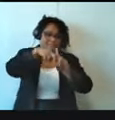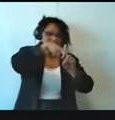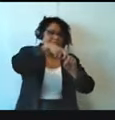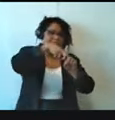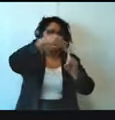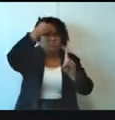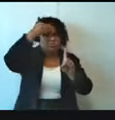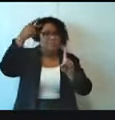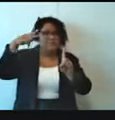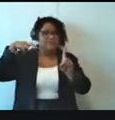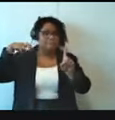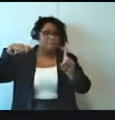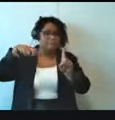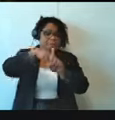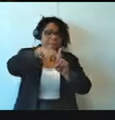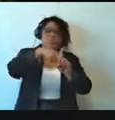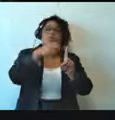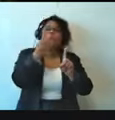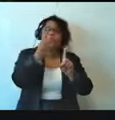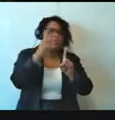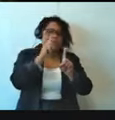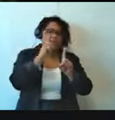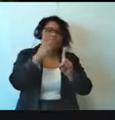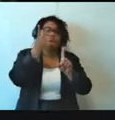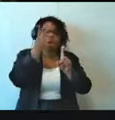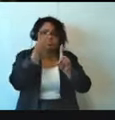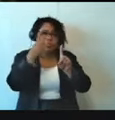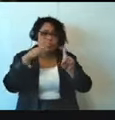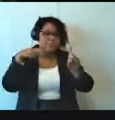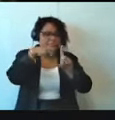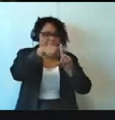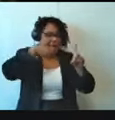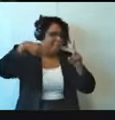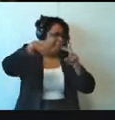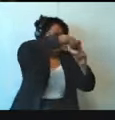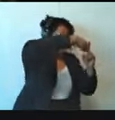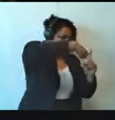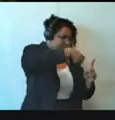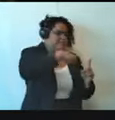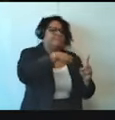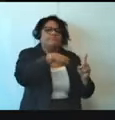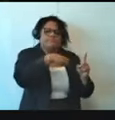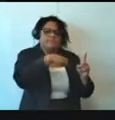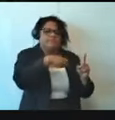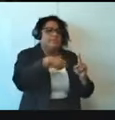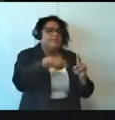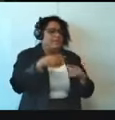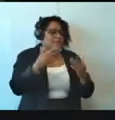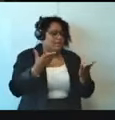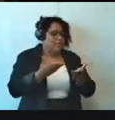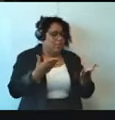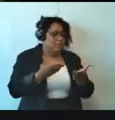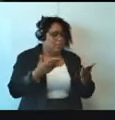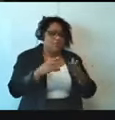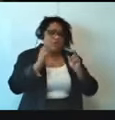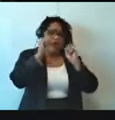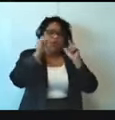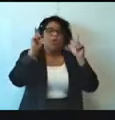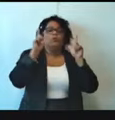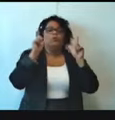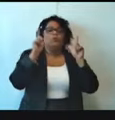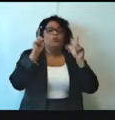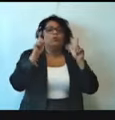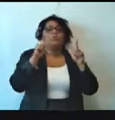Avenida Brasil e saiu do coma agora, e hoje era o dia dele ficar com o sobrinho dele lá, e ele é